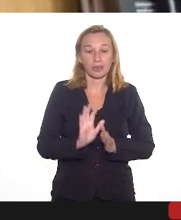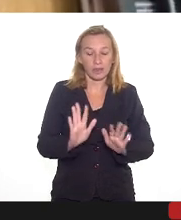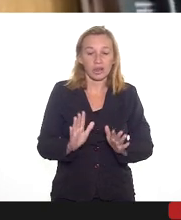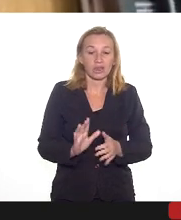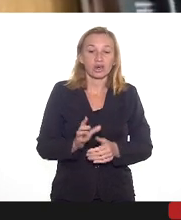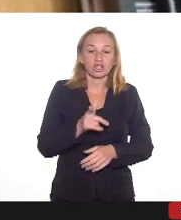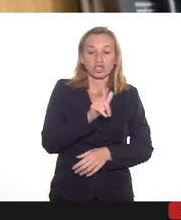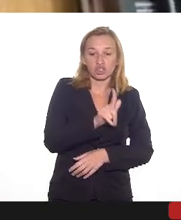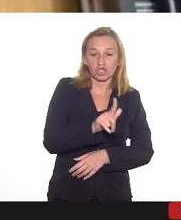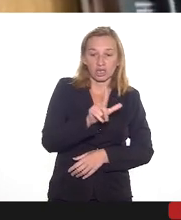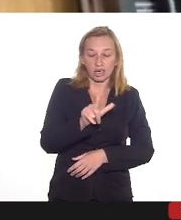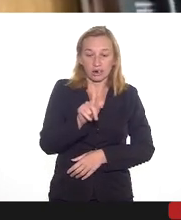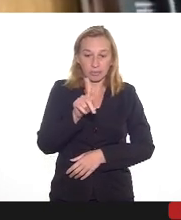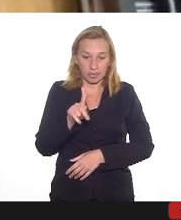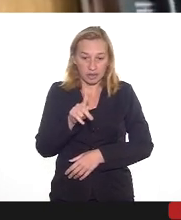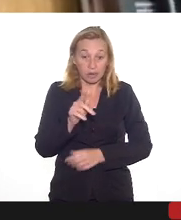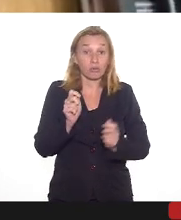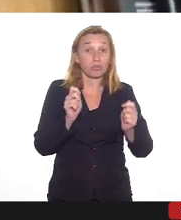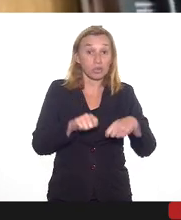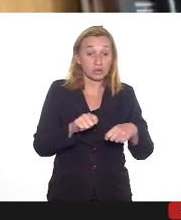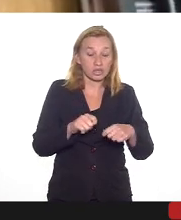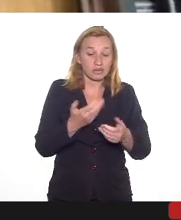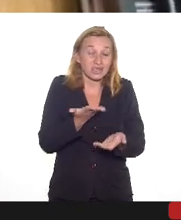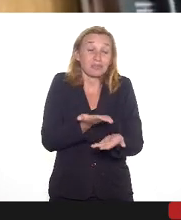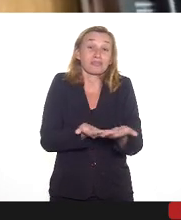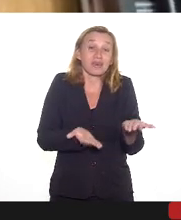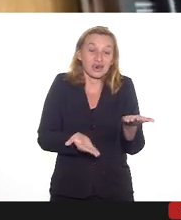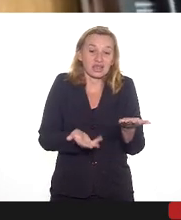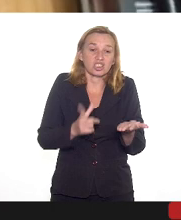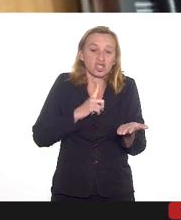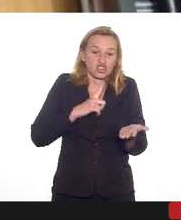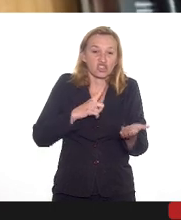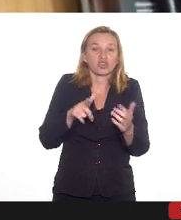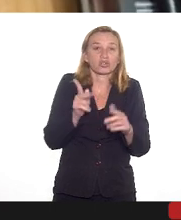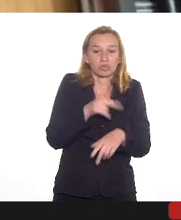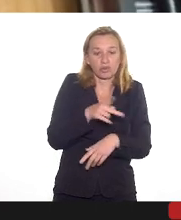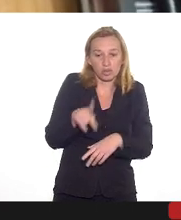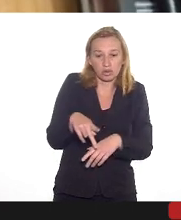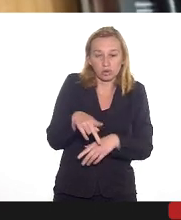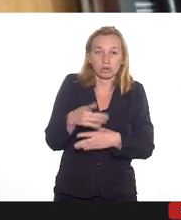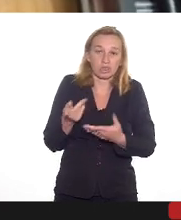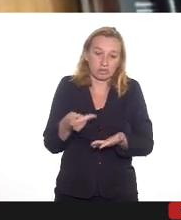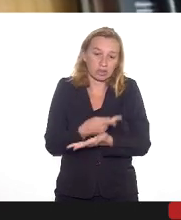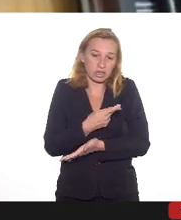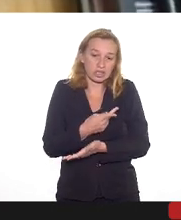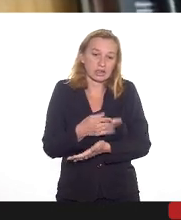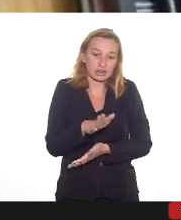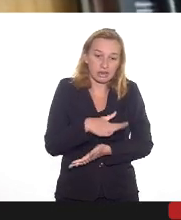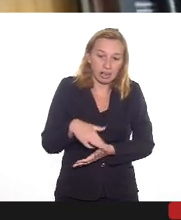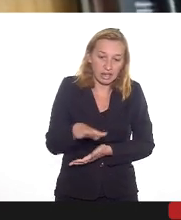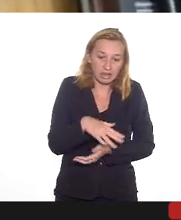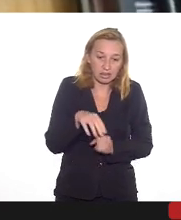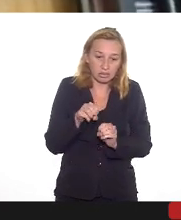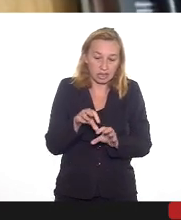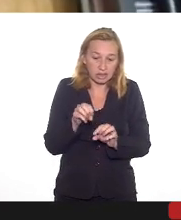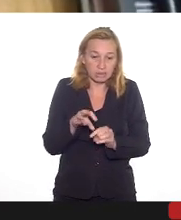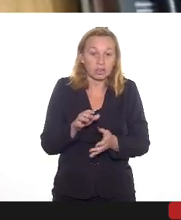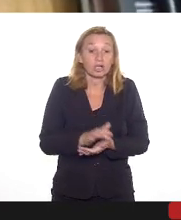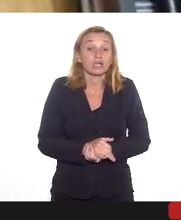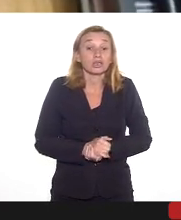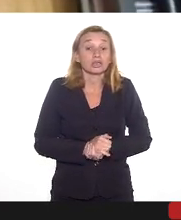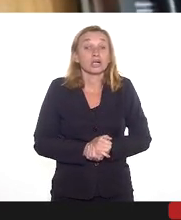o possível para poder aplacar justamente essa perda de professores que vem ocorrendo na rede, né? E que o